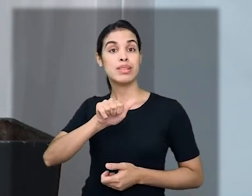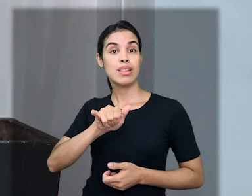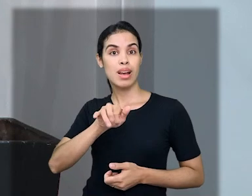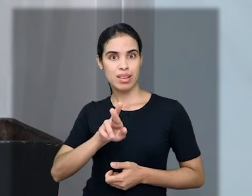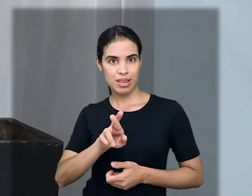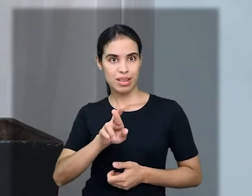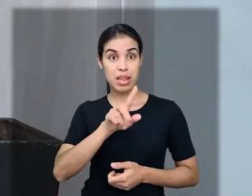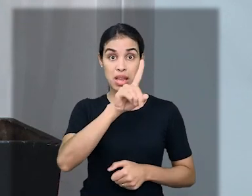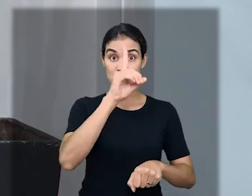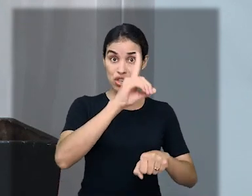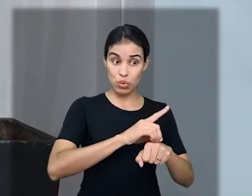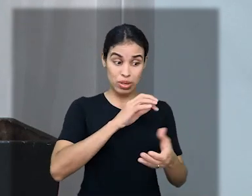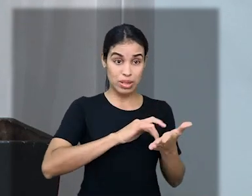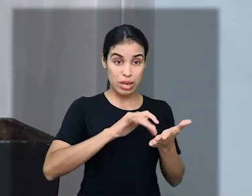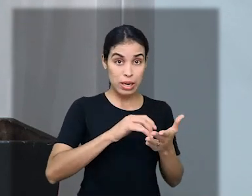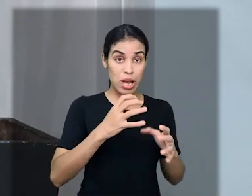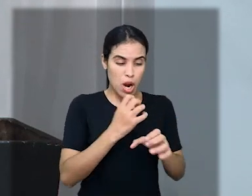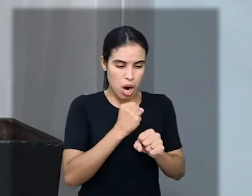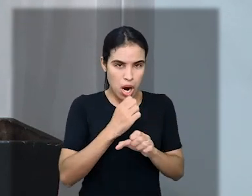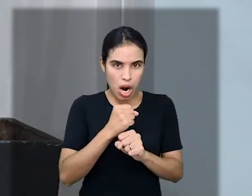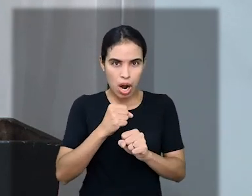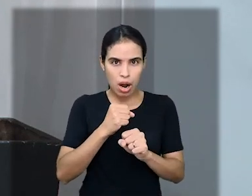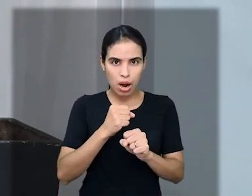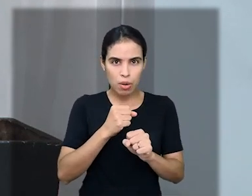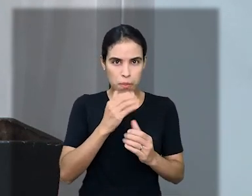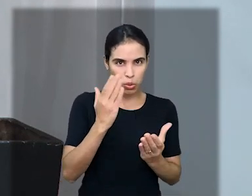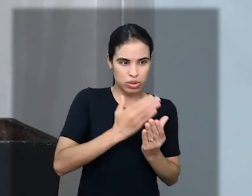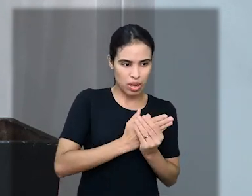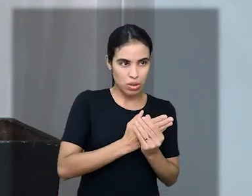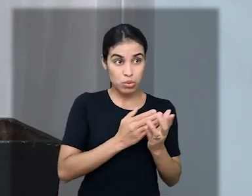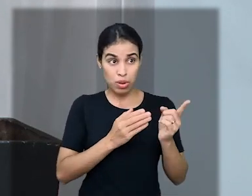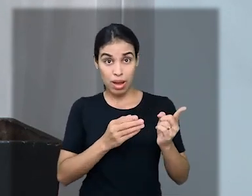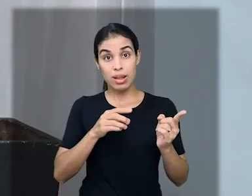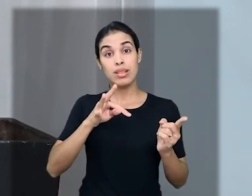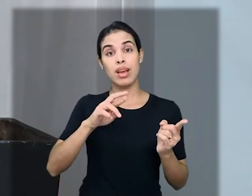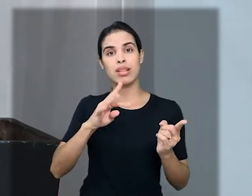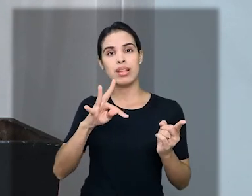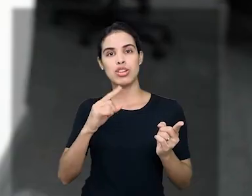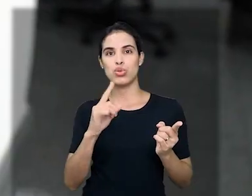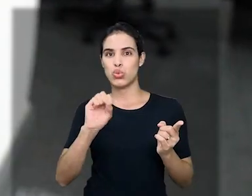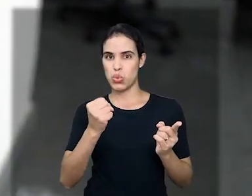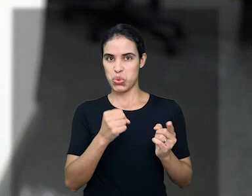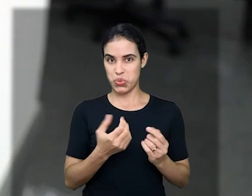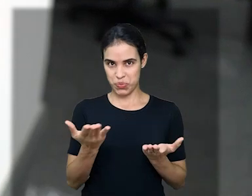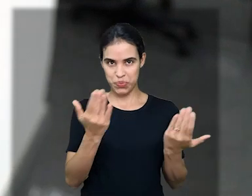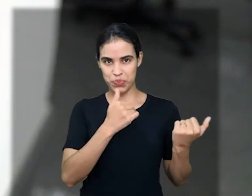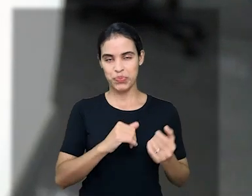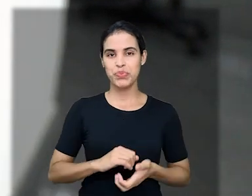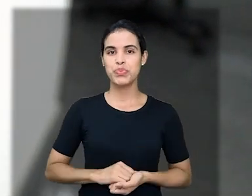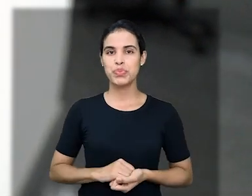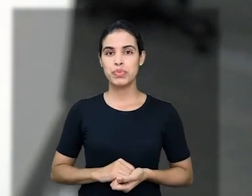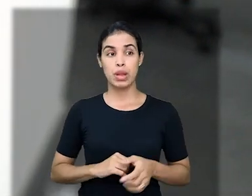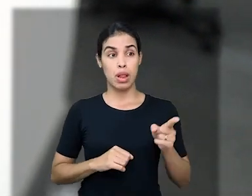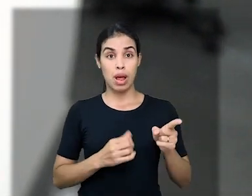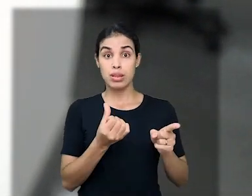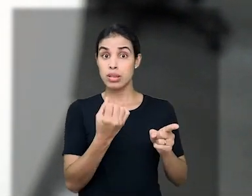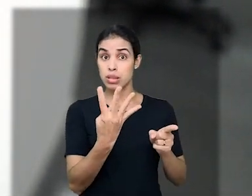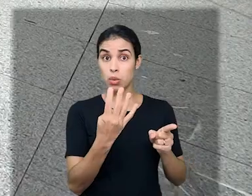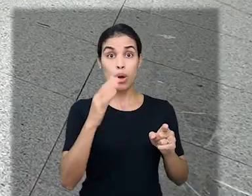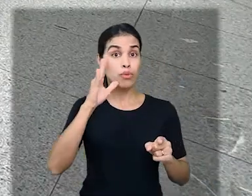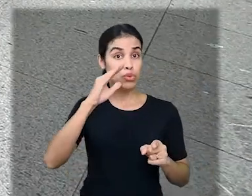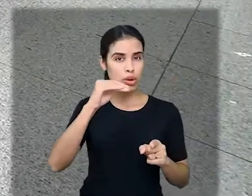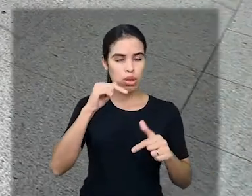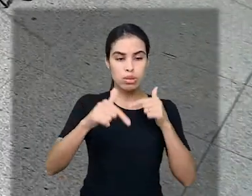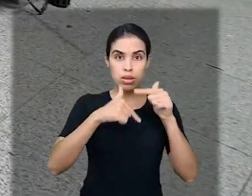Souza, que é diretor da Secretaria de Cálculos Judiciais aqui do TRT 18. Confira. São 64 servidores em regime